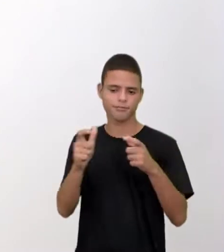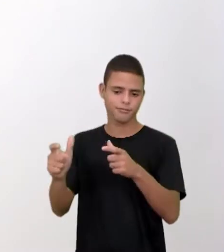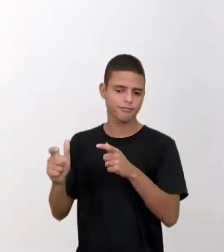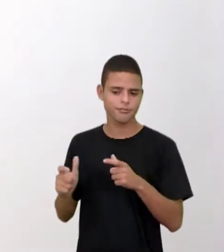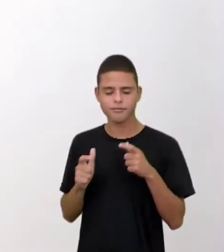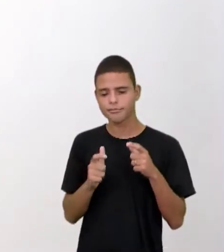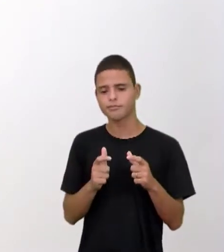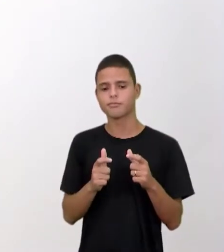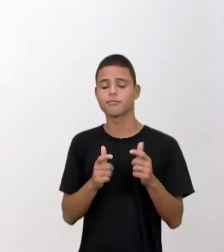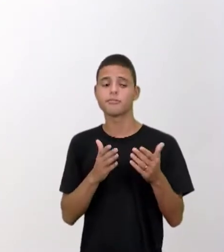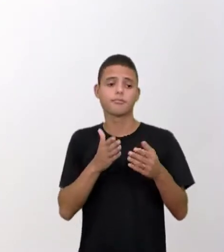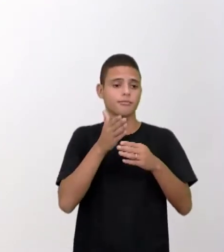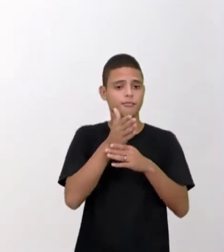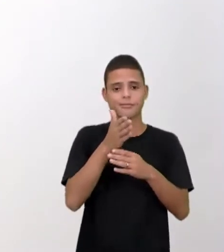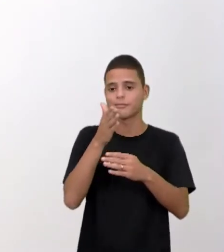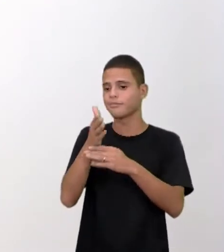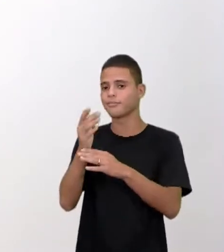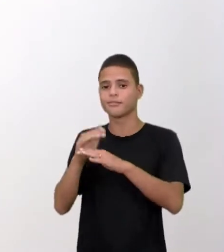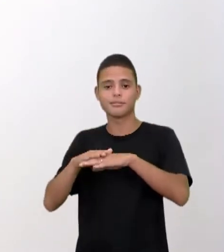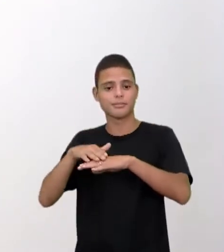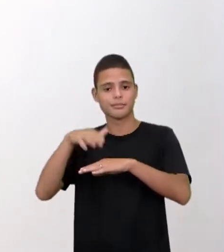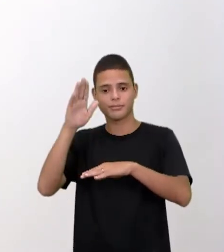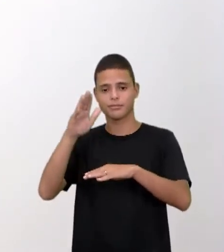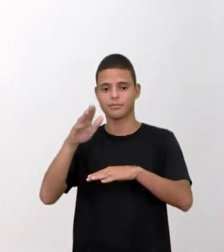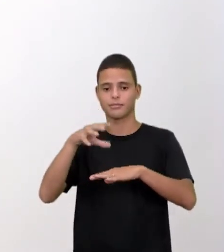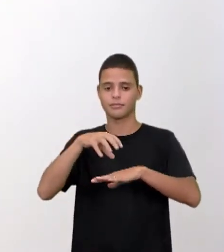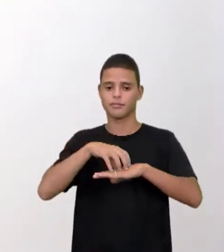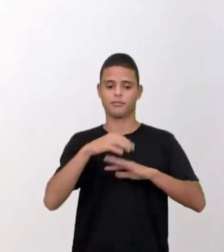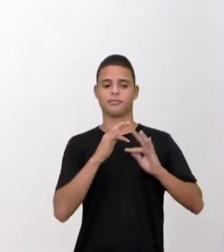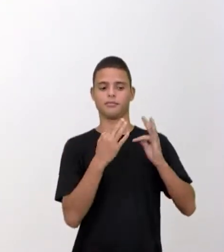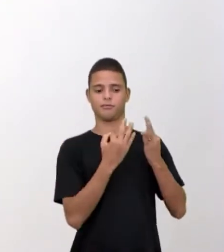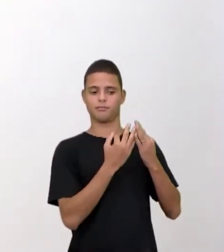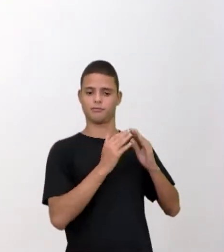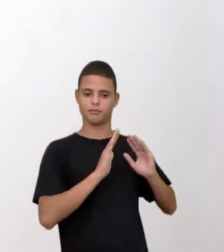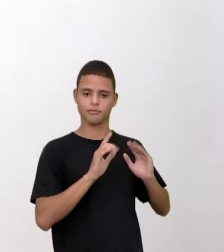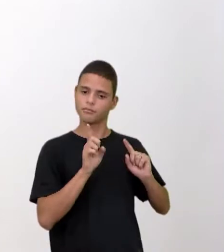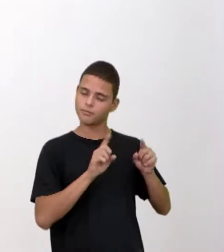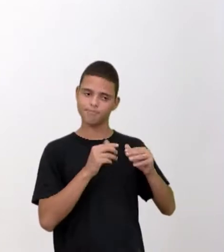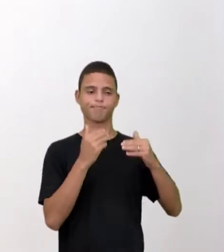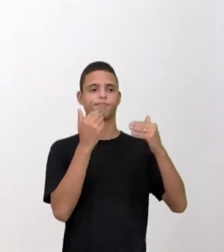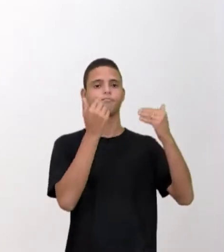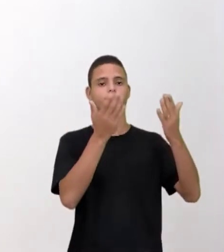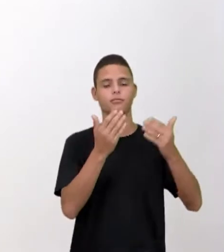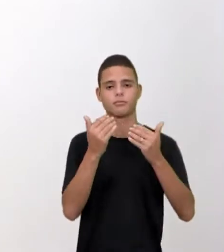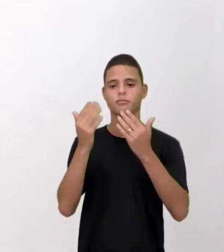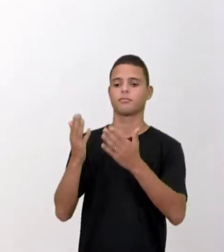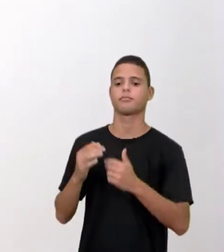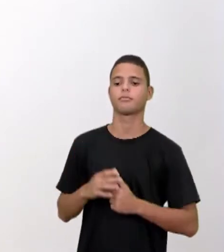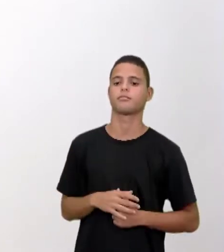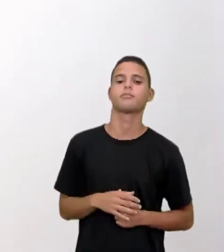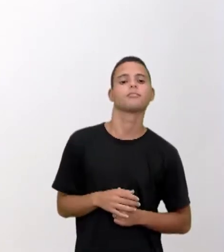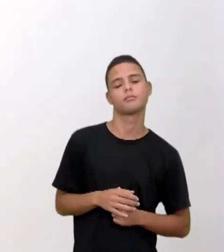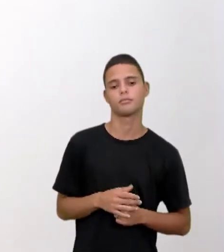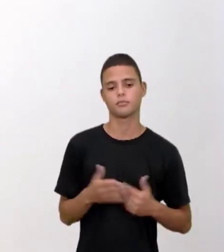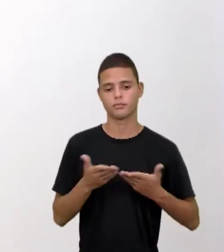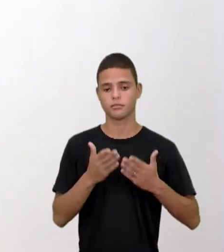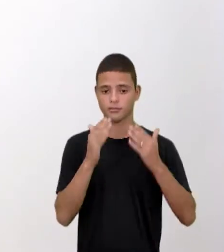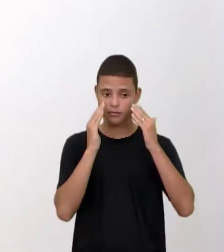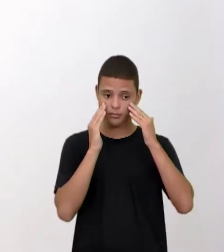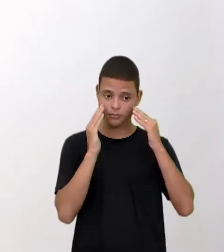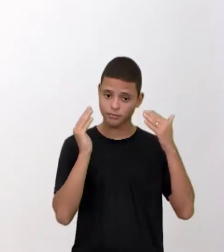a ter acesso a muito mais coisas fora do núcleo familiar, né? Então agora a gente vai voltar um pouco os nossos